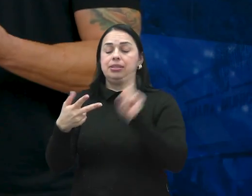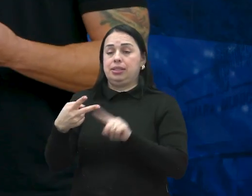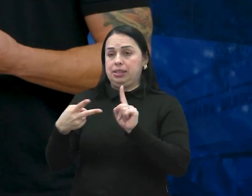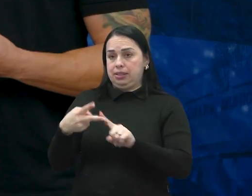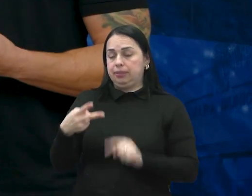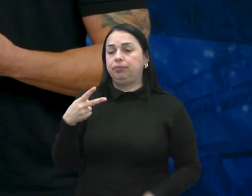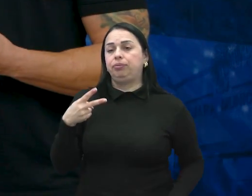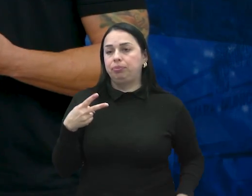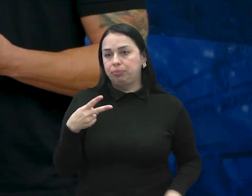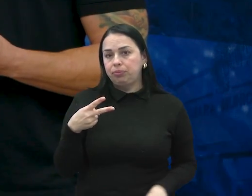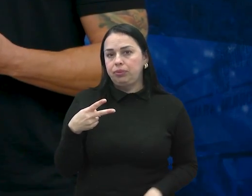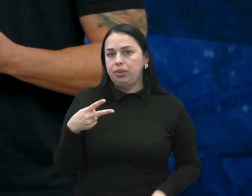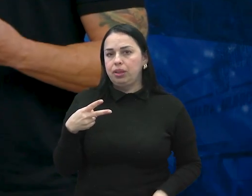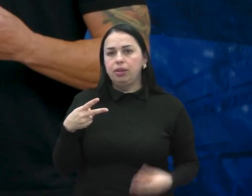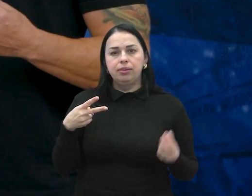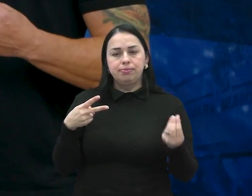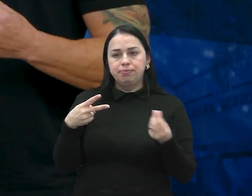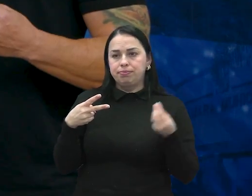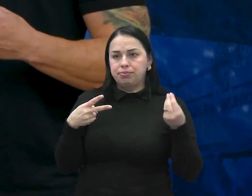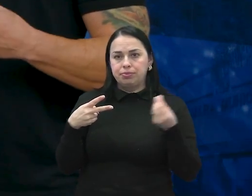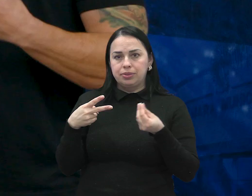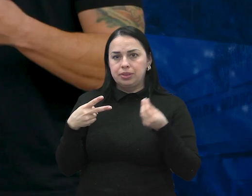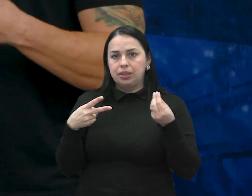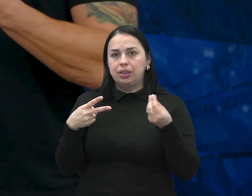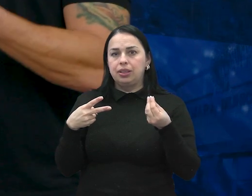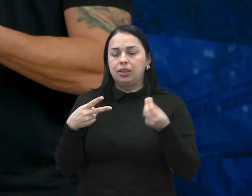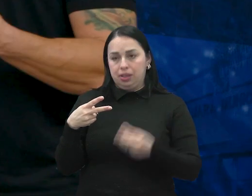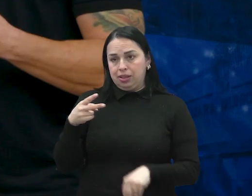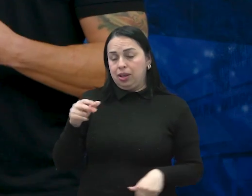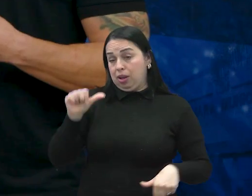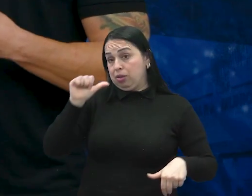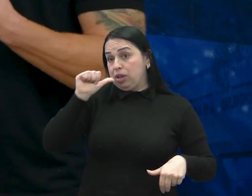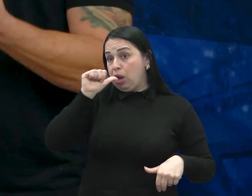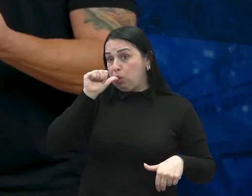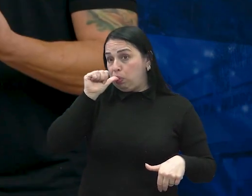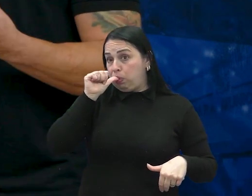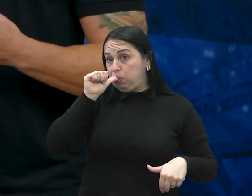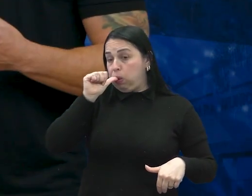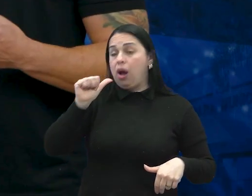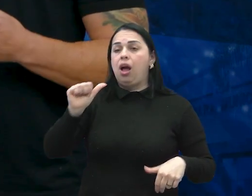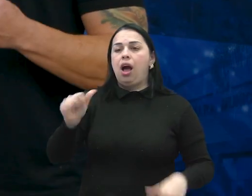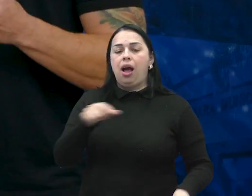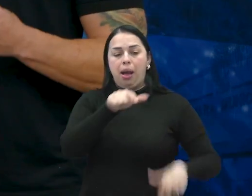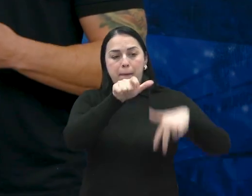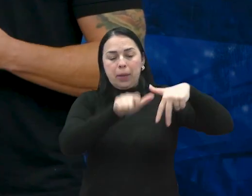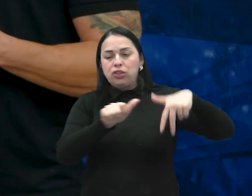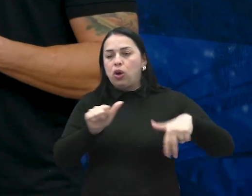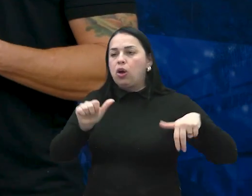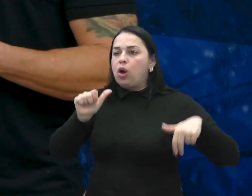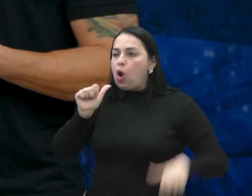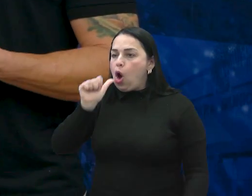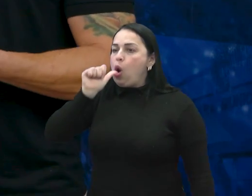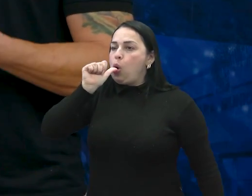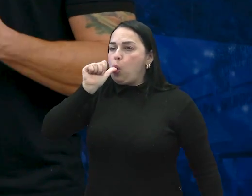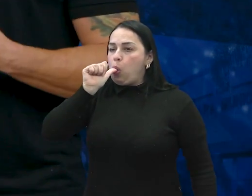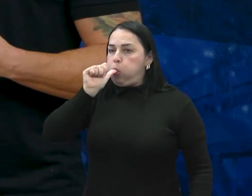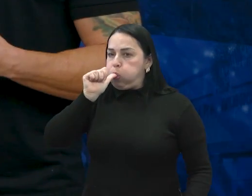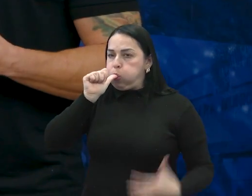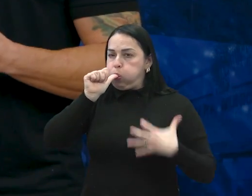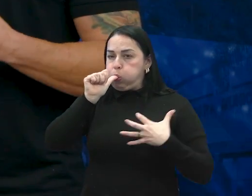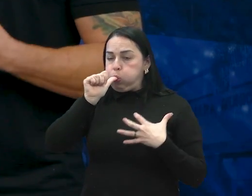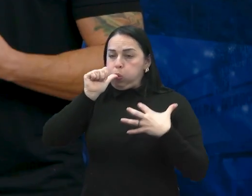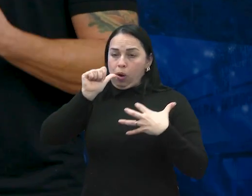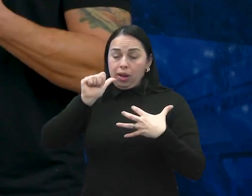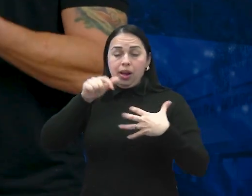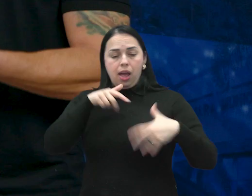opção, que é a utilização do ar alveolar, né, que é o bafômetro, né, você sopra e ele, a partir do ar que está no seu